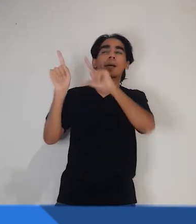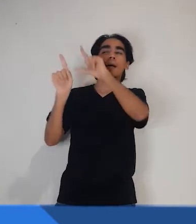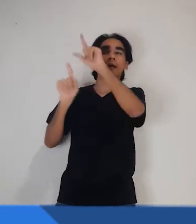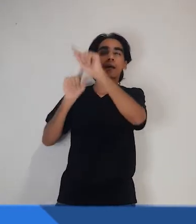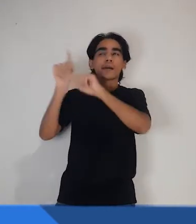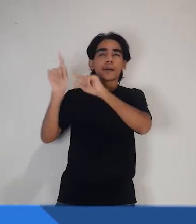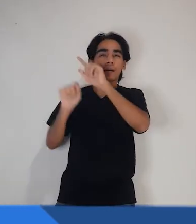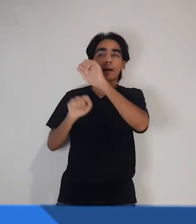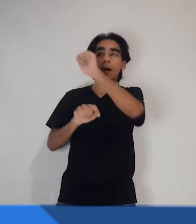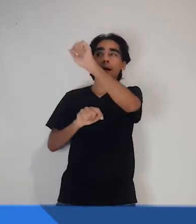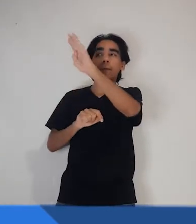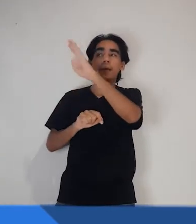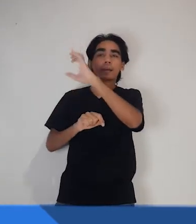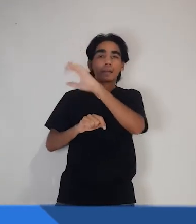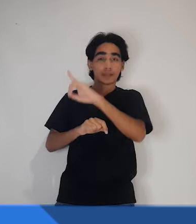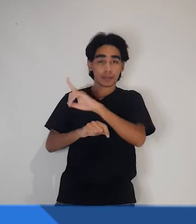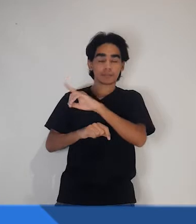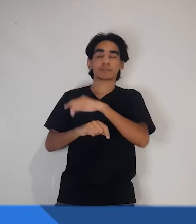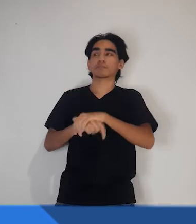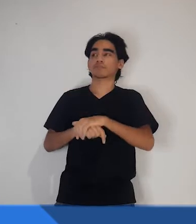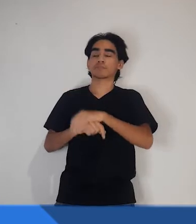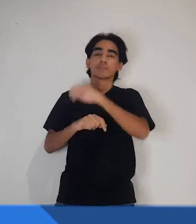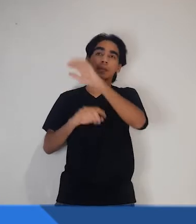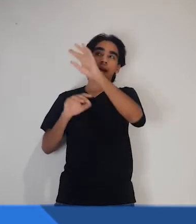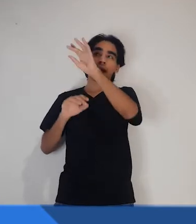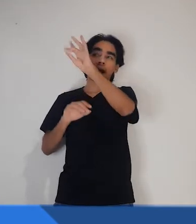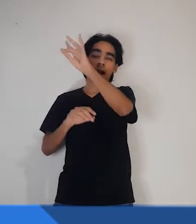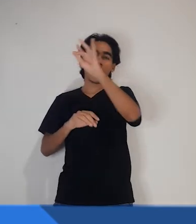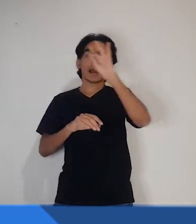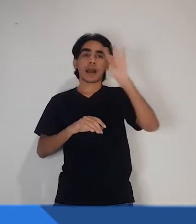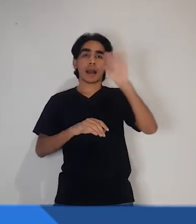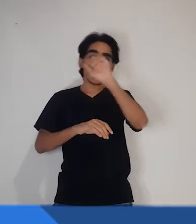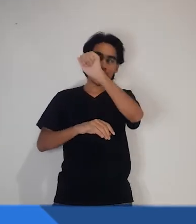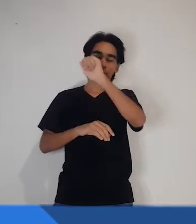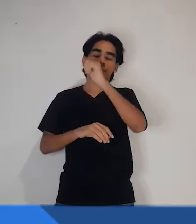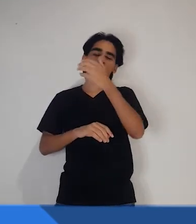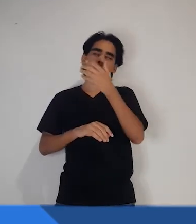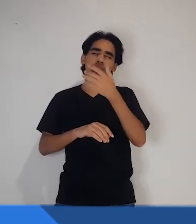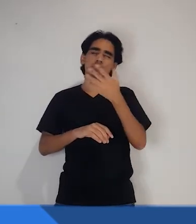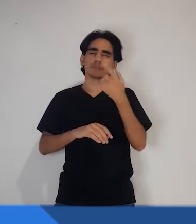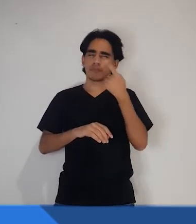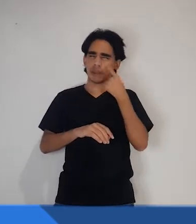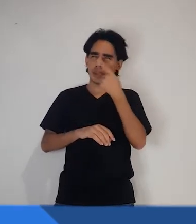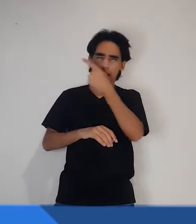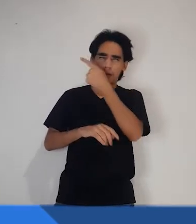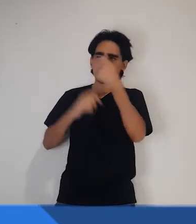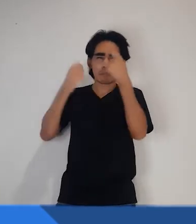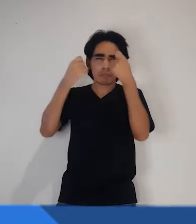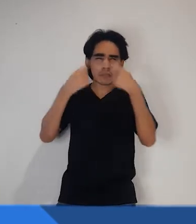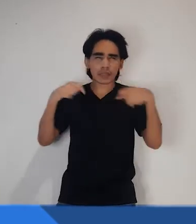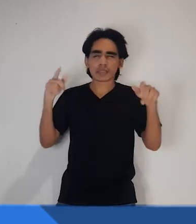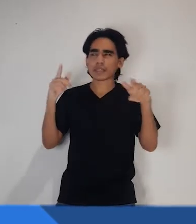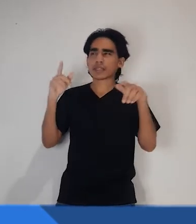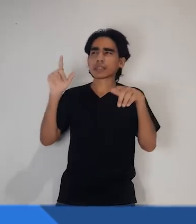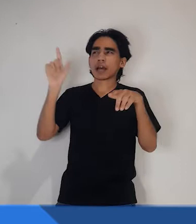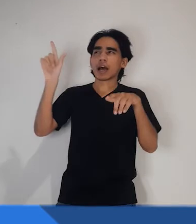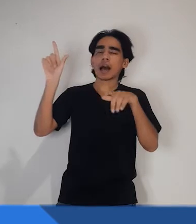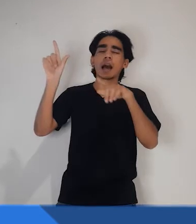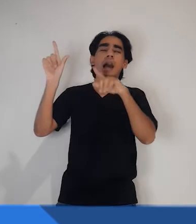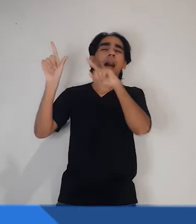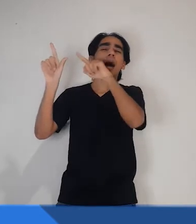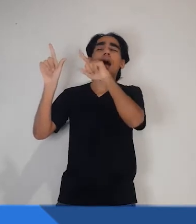Então, a alternativa primeira, a letra A. Observe que a gente não precisa copiar a letra, a gente copia só